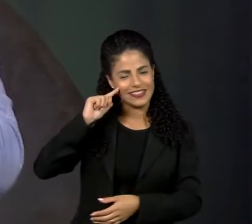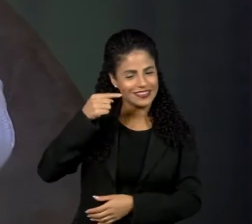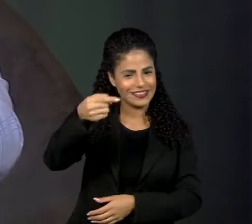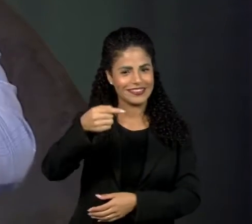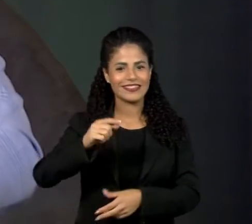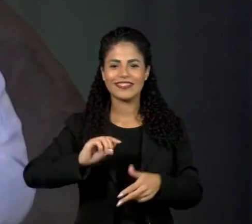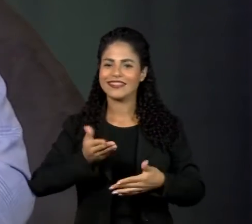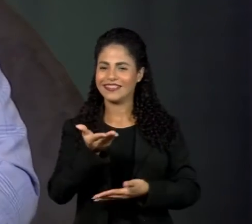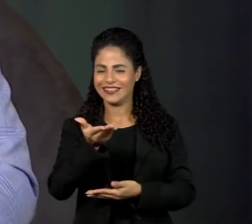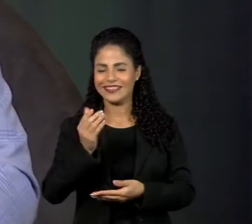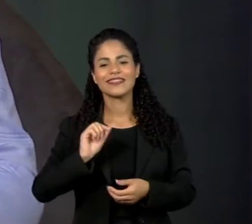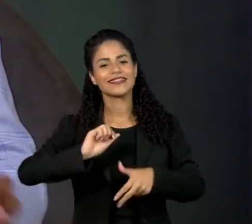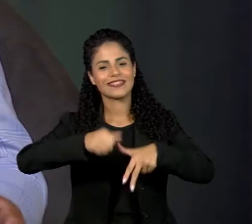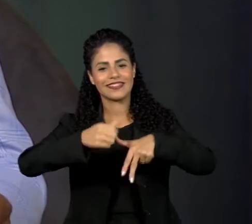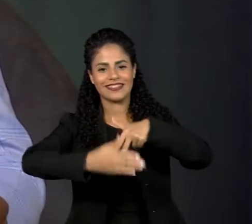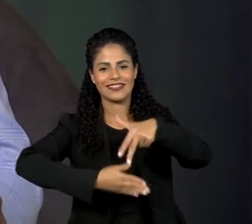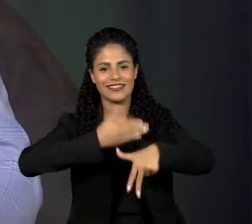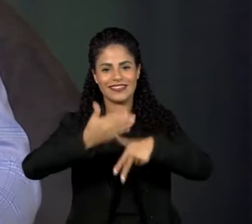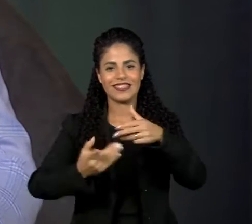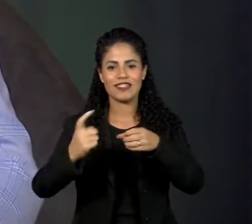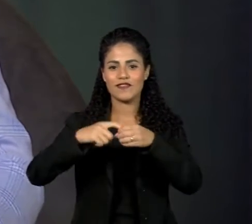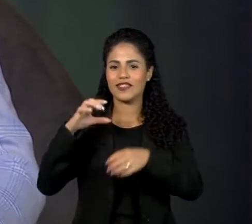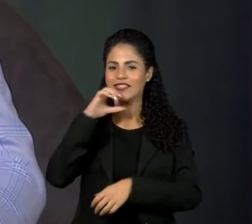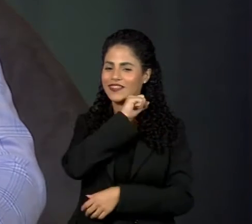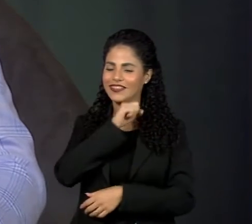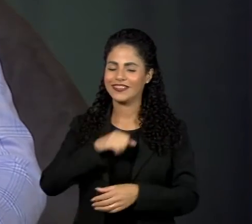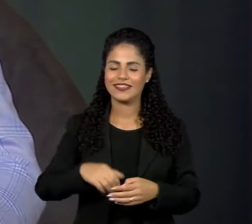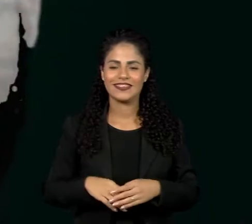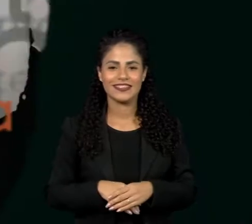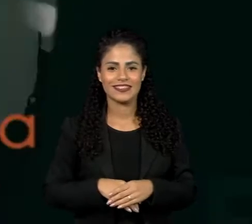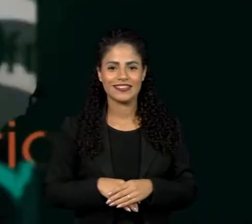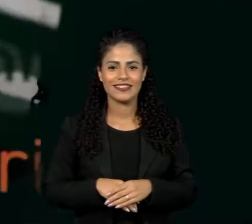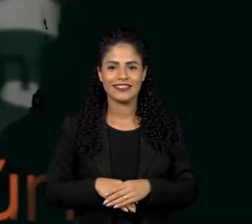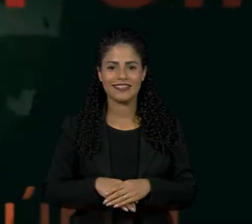pouco. Não sai daí, porque o programa Negros em Foco volta já já.